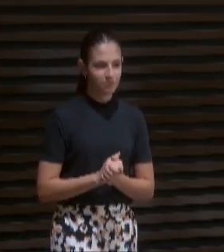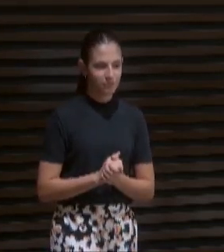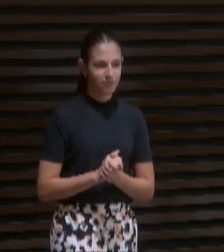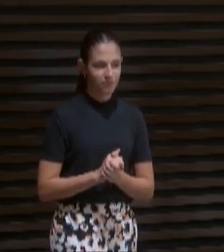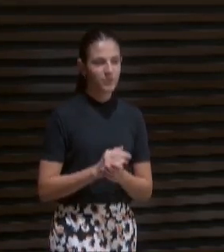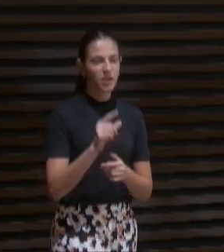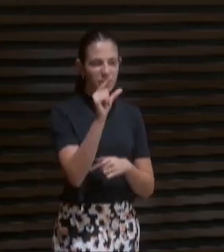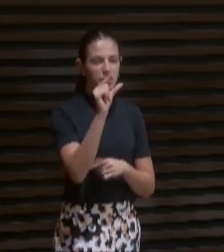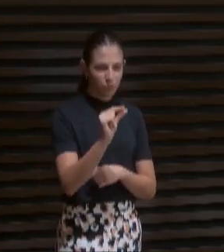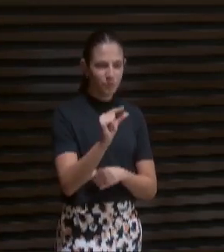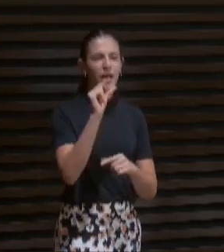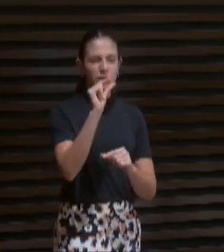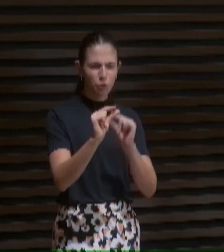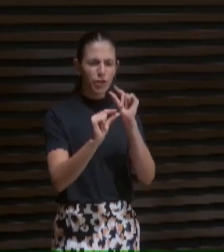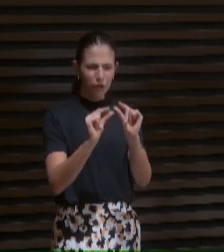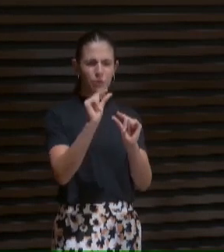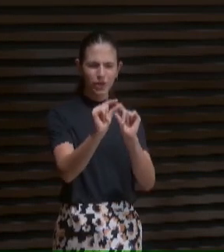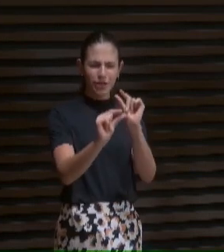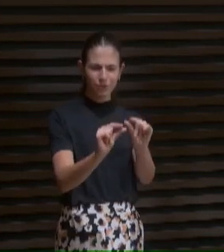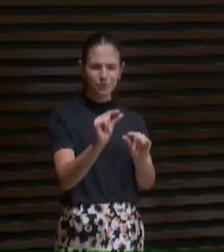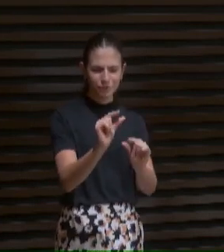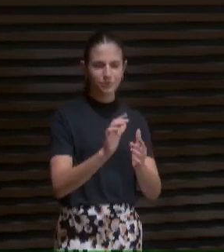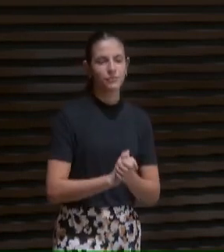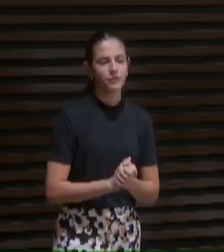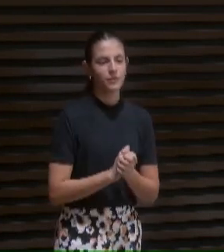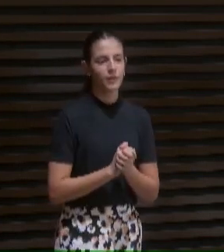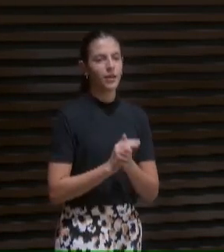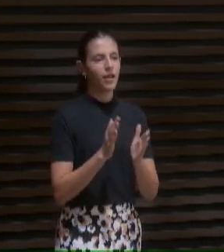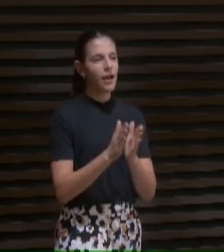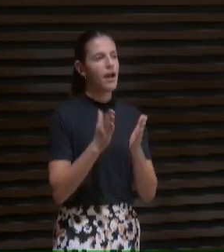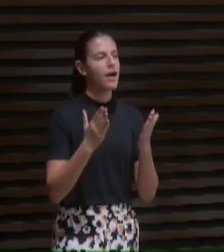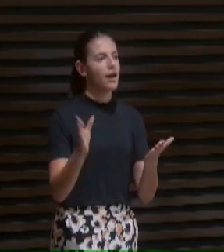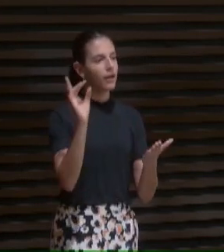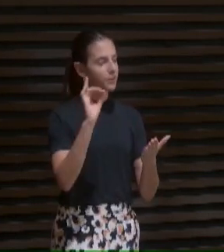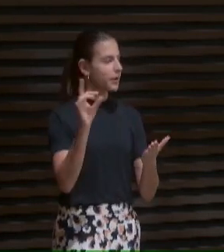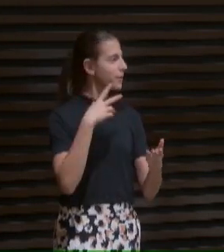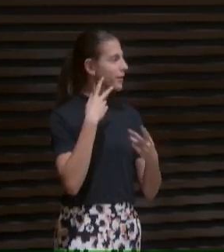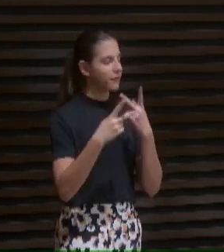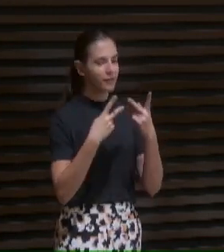estudioso da Bíblia diz que tem a ginga da cobra.